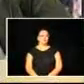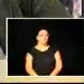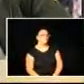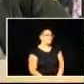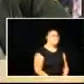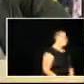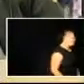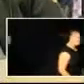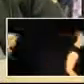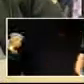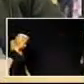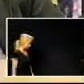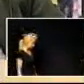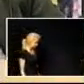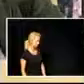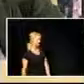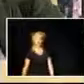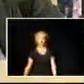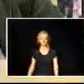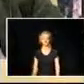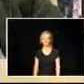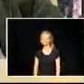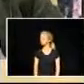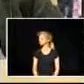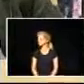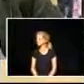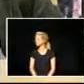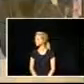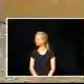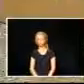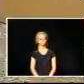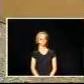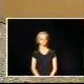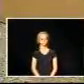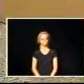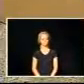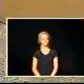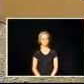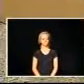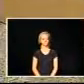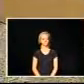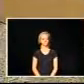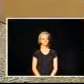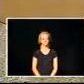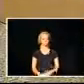Obrigado, vereador Noilton. Próximo vereador inscrito, vereador Douglas Carbone.